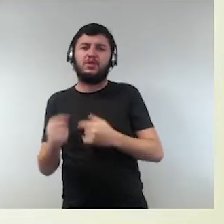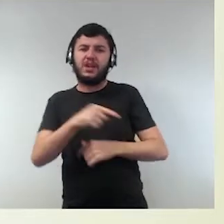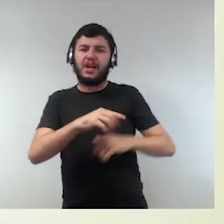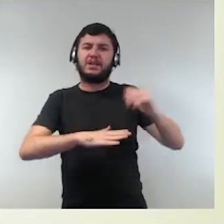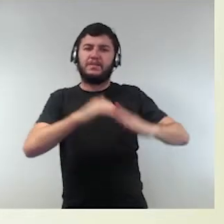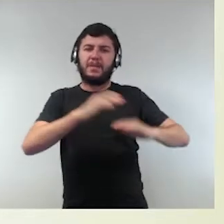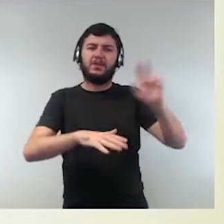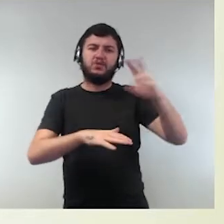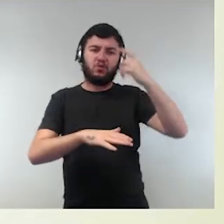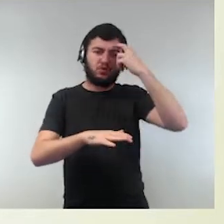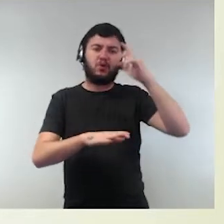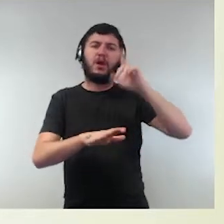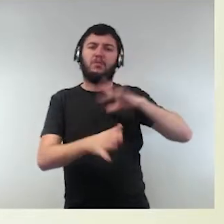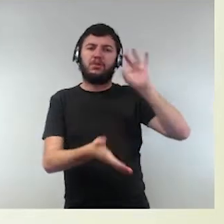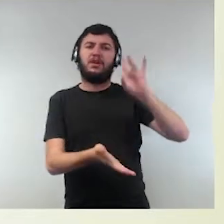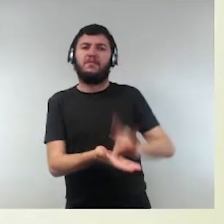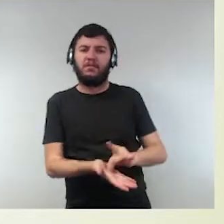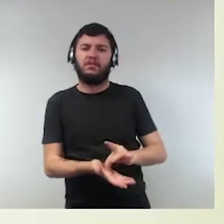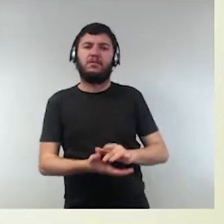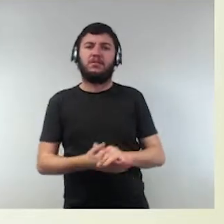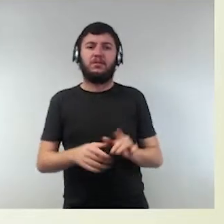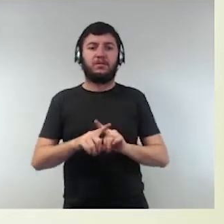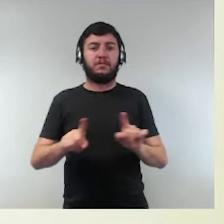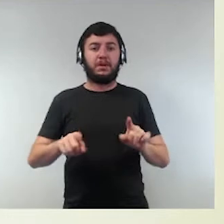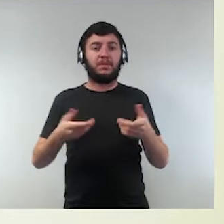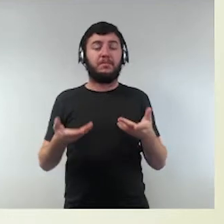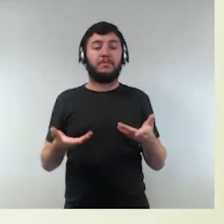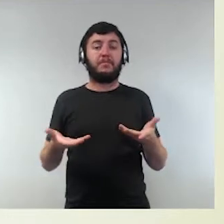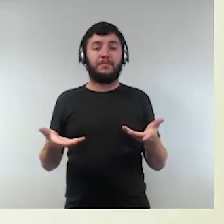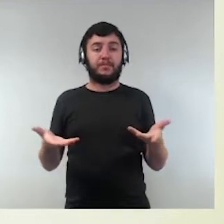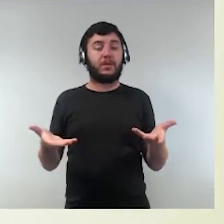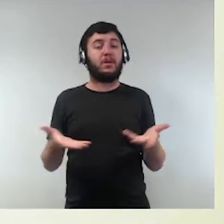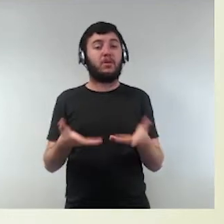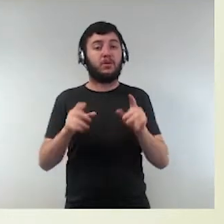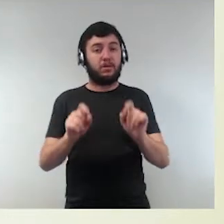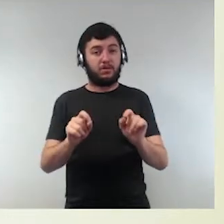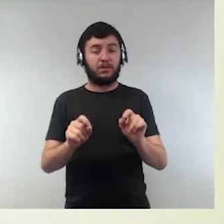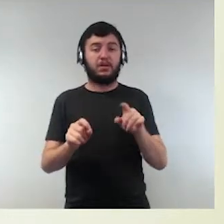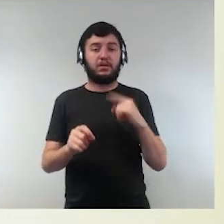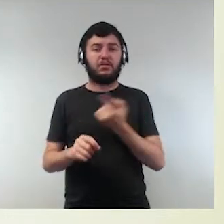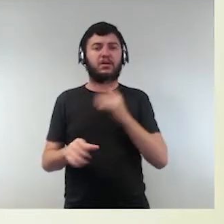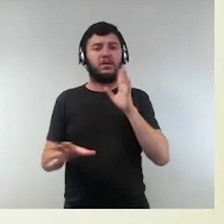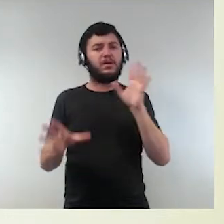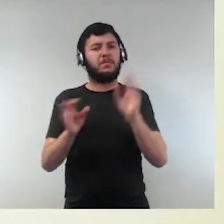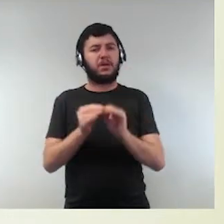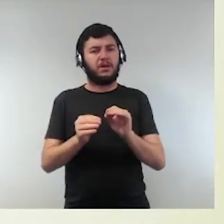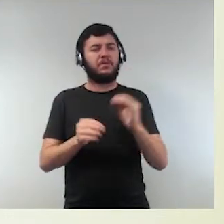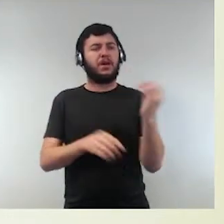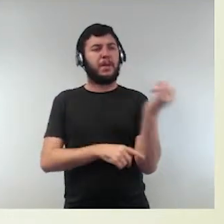não causa maus tratos, se é relevante socialmente,